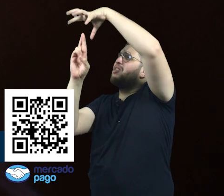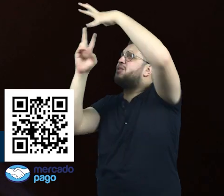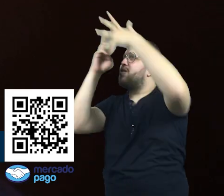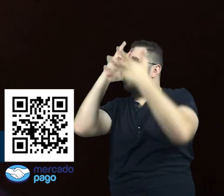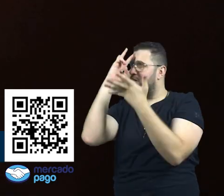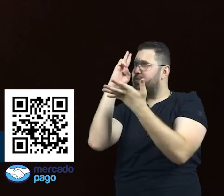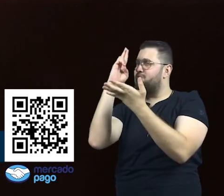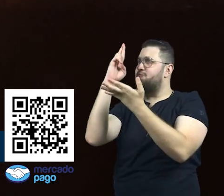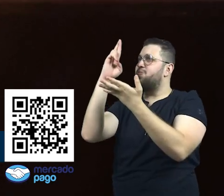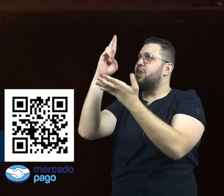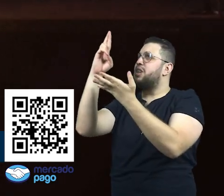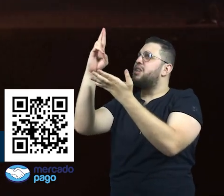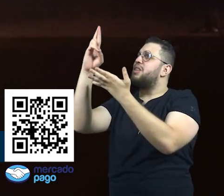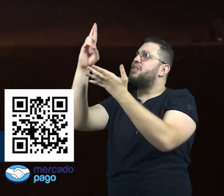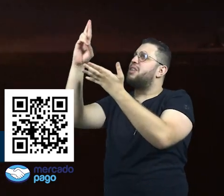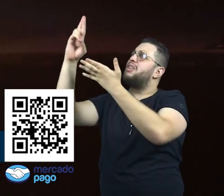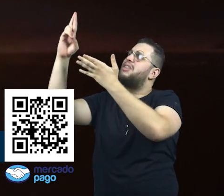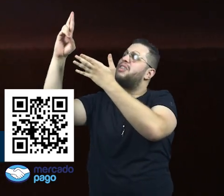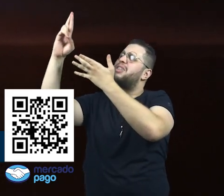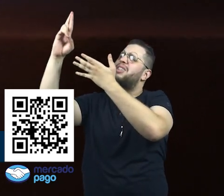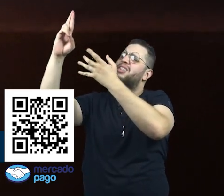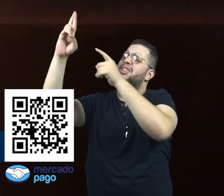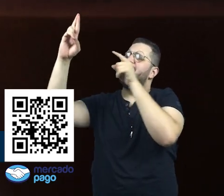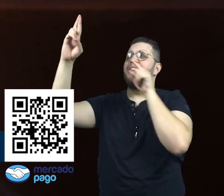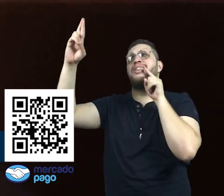Reis e Senhor.